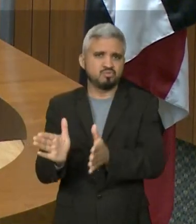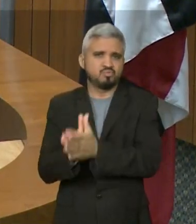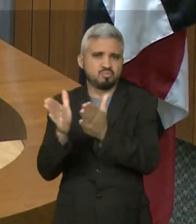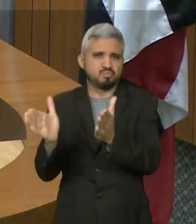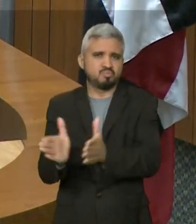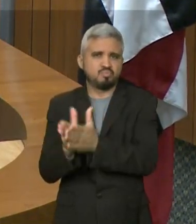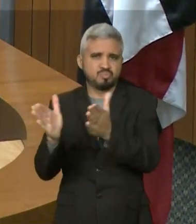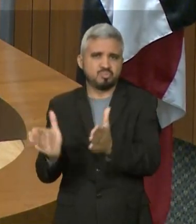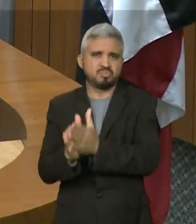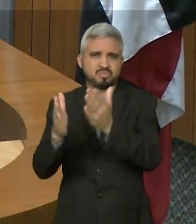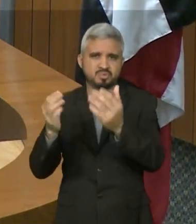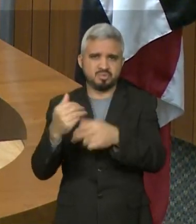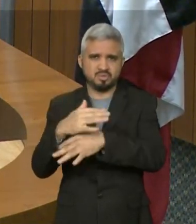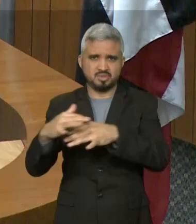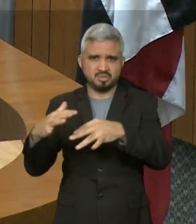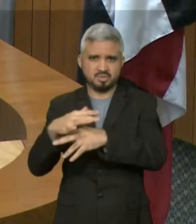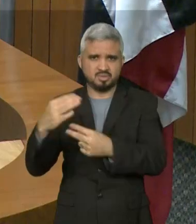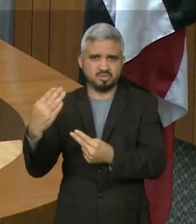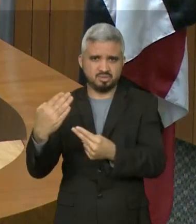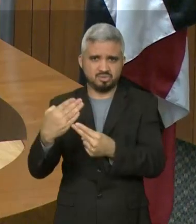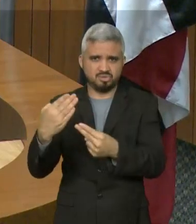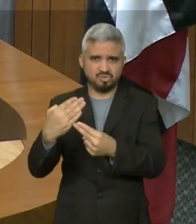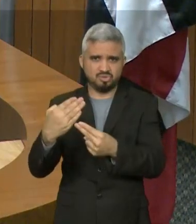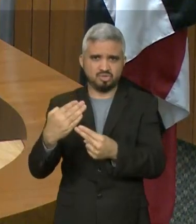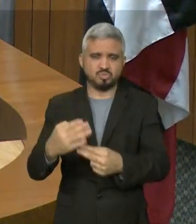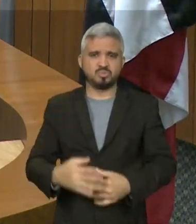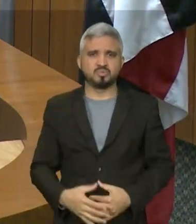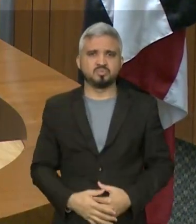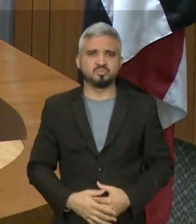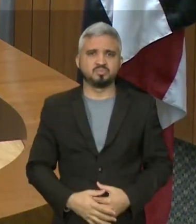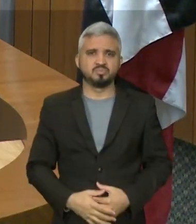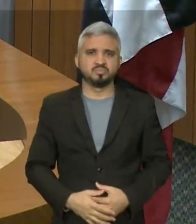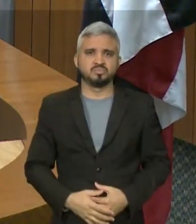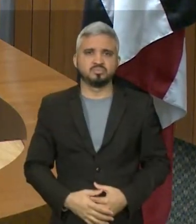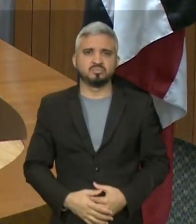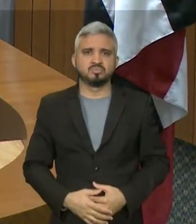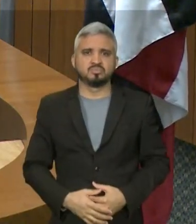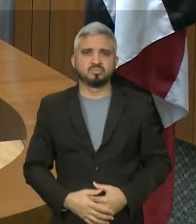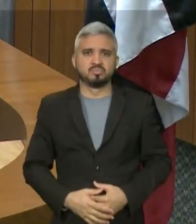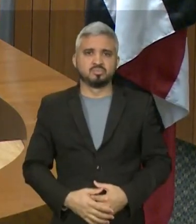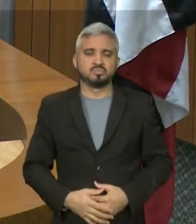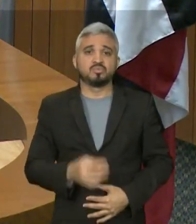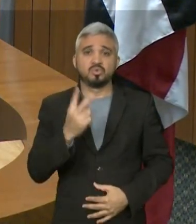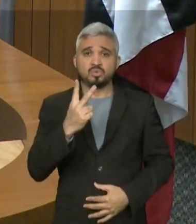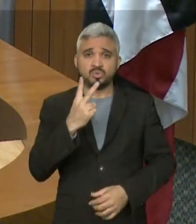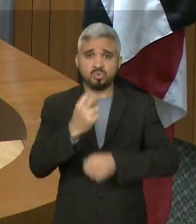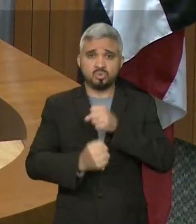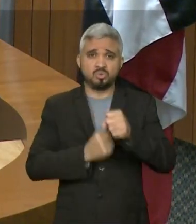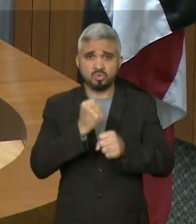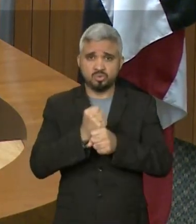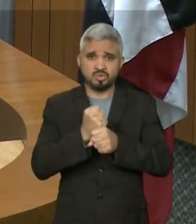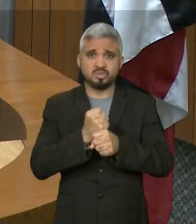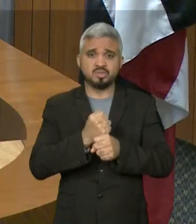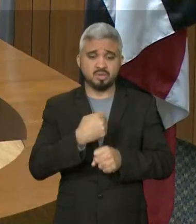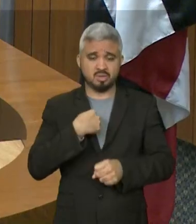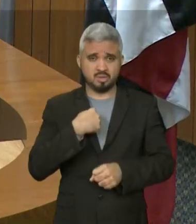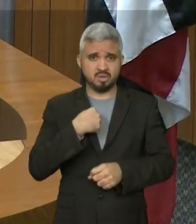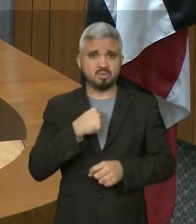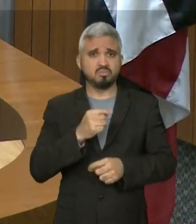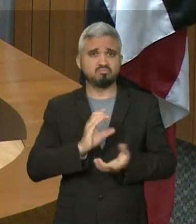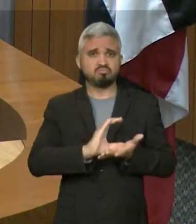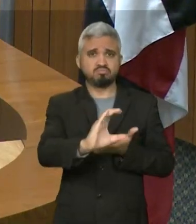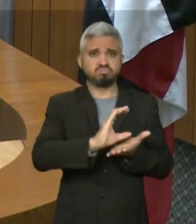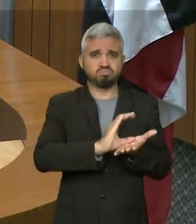de uma administração eficaz. E muito já tem sido feito nesses 2 anos de mandato do deputado Leandro Belo, com a ajuda do